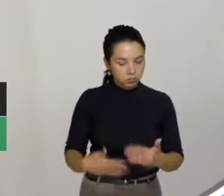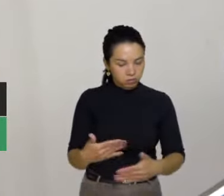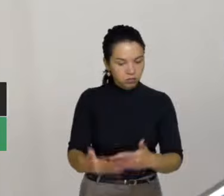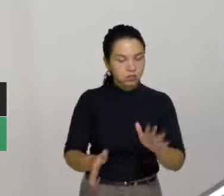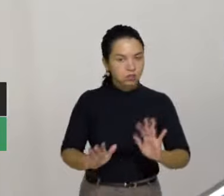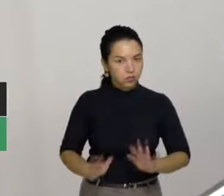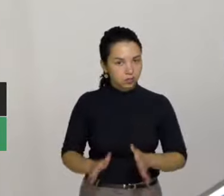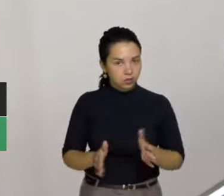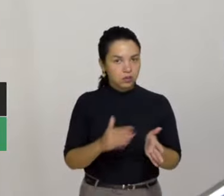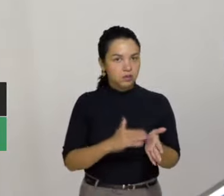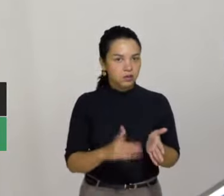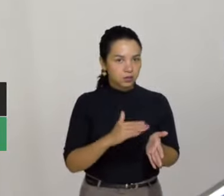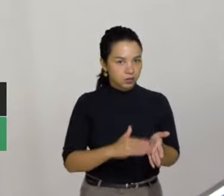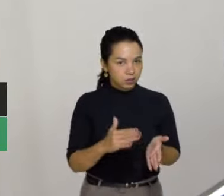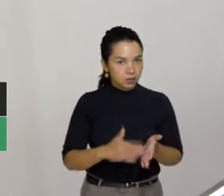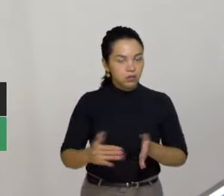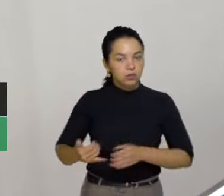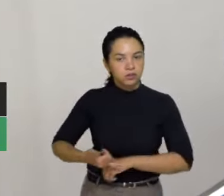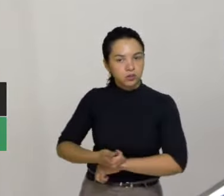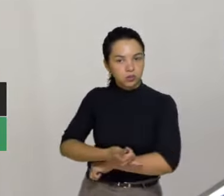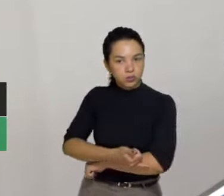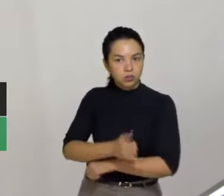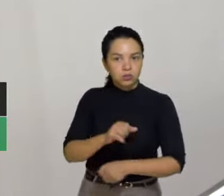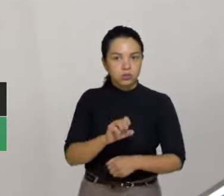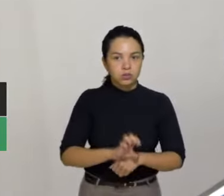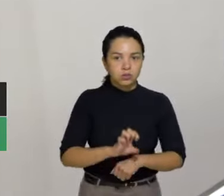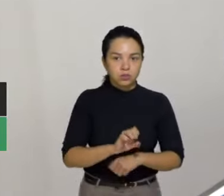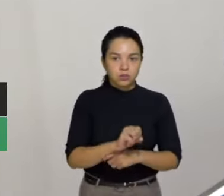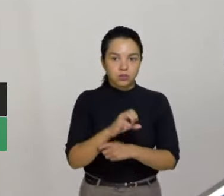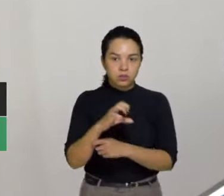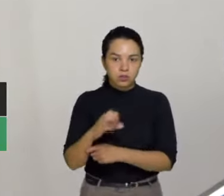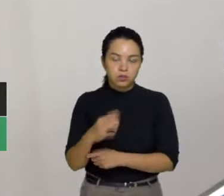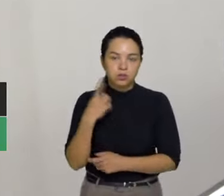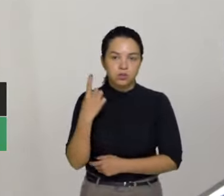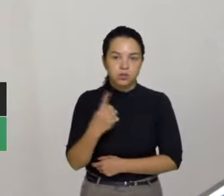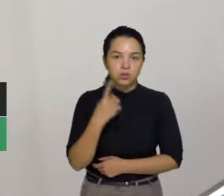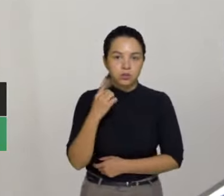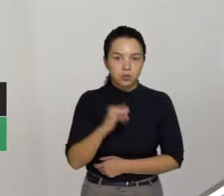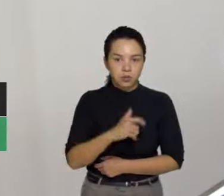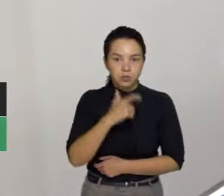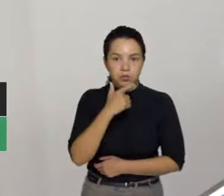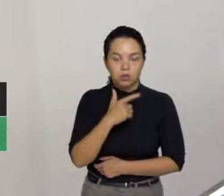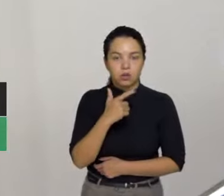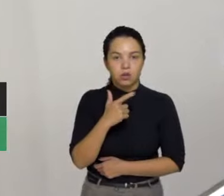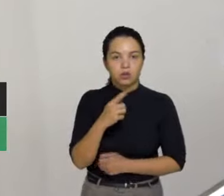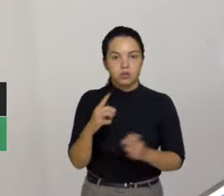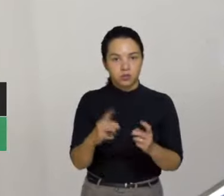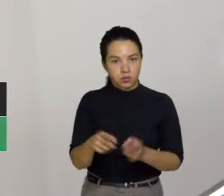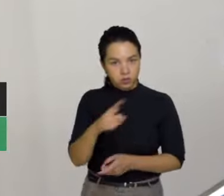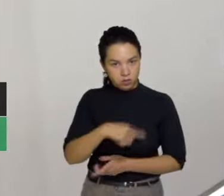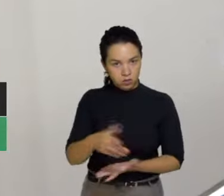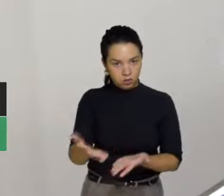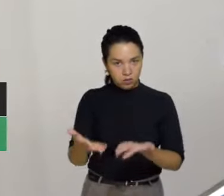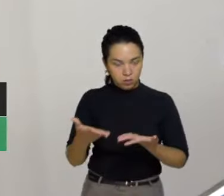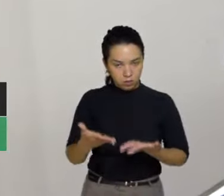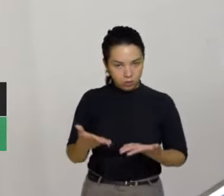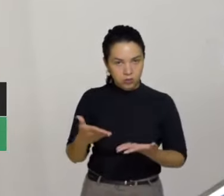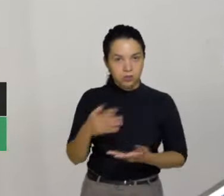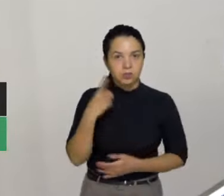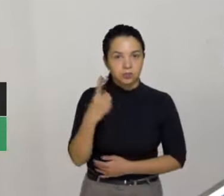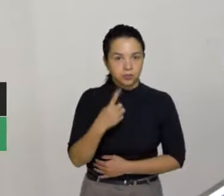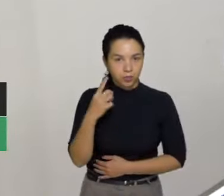Secretaria de Infraestrutura do Estado de Santa Catarina, onde o deputado Jerry vai nos atender, e aí eu quero convidar sim o deputado Daniel para estar